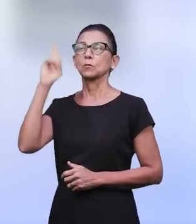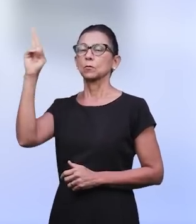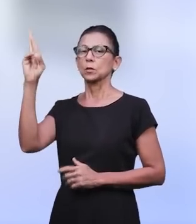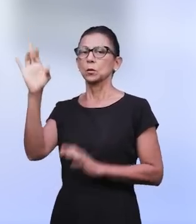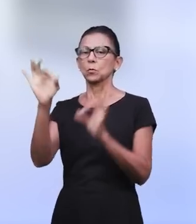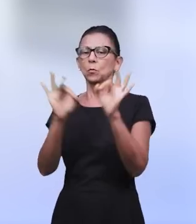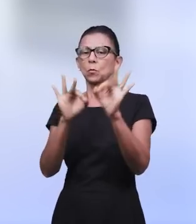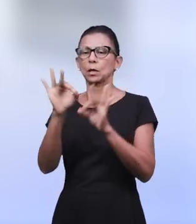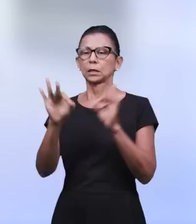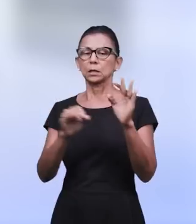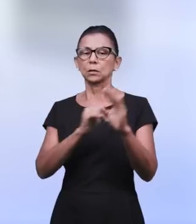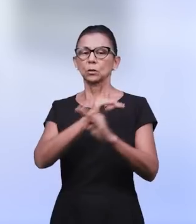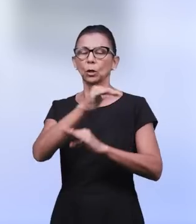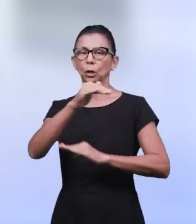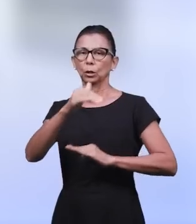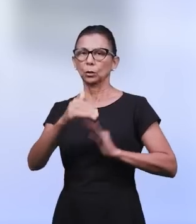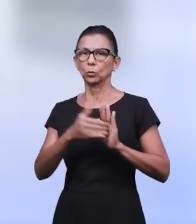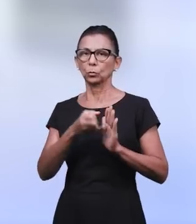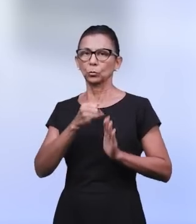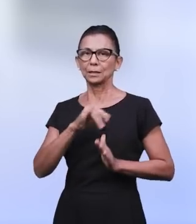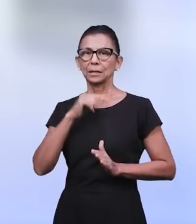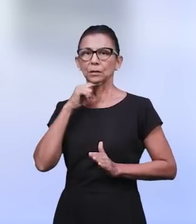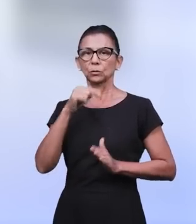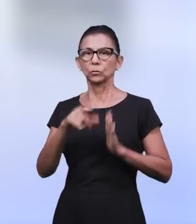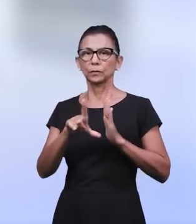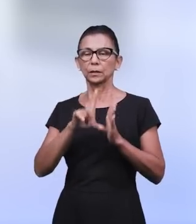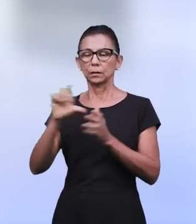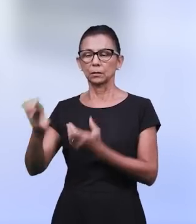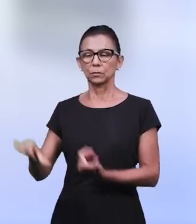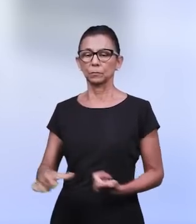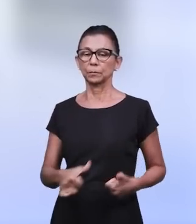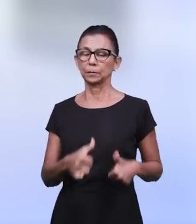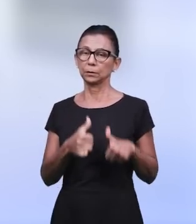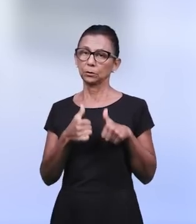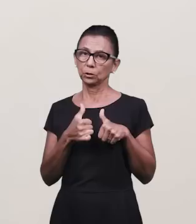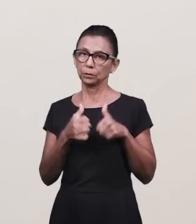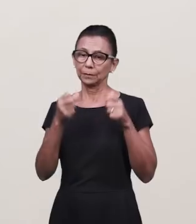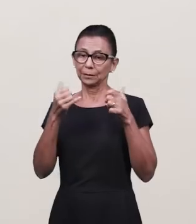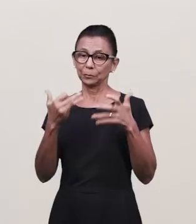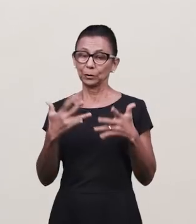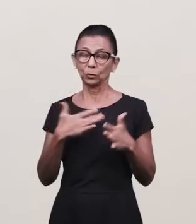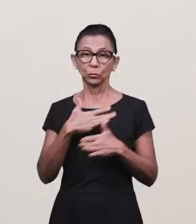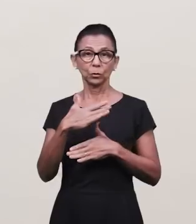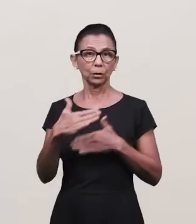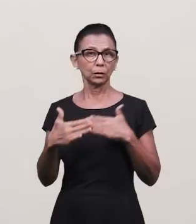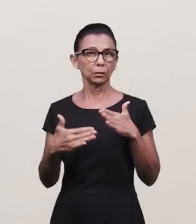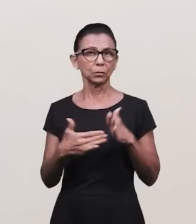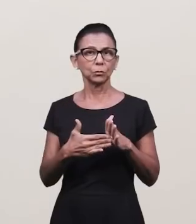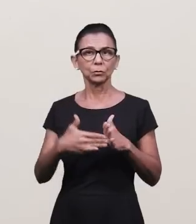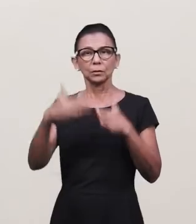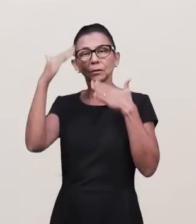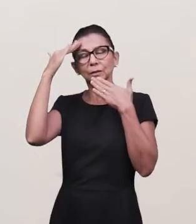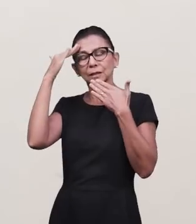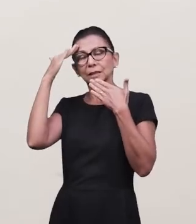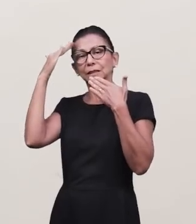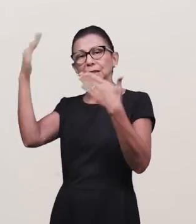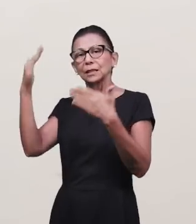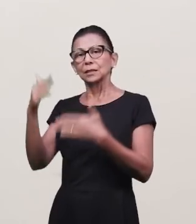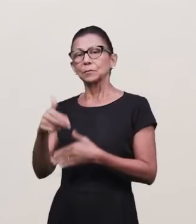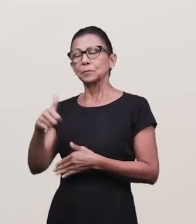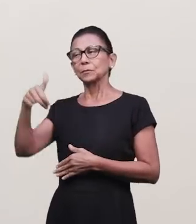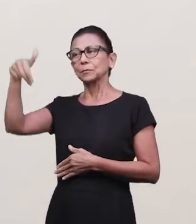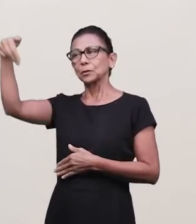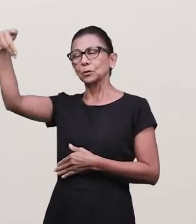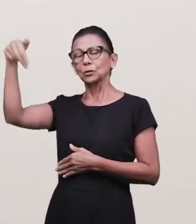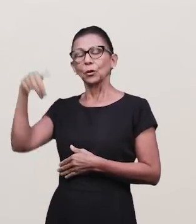ordem toda e qualquer dúvida que os irmãos tinham antes do batismo. Glória a Deus! Glória a Deus por tudo que o Senhor tem operado aqui no